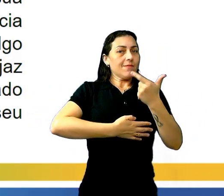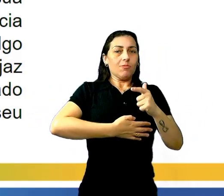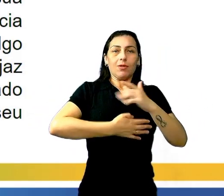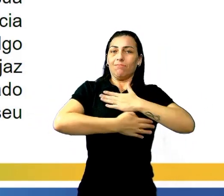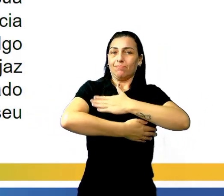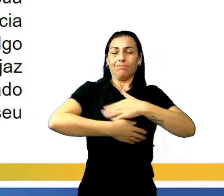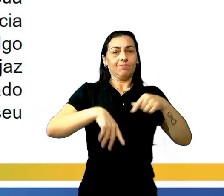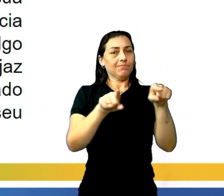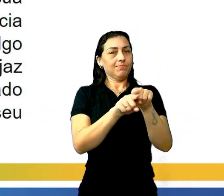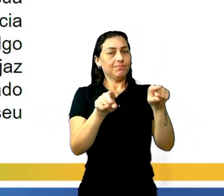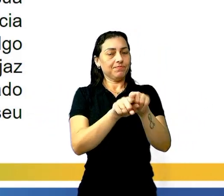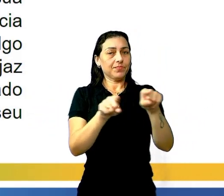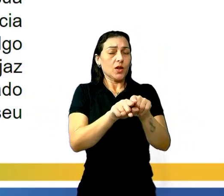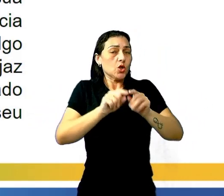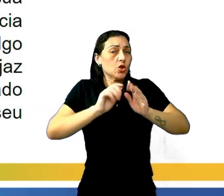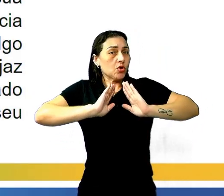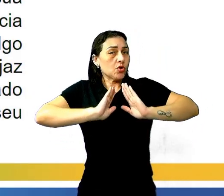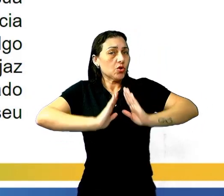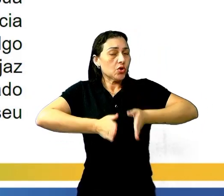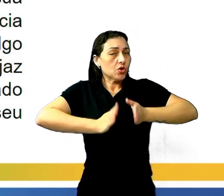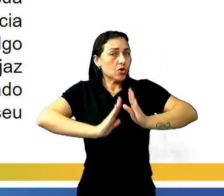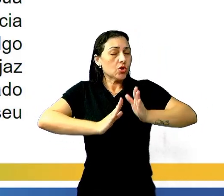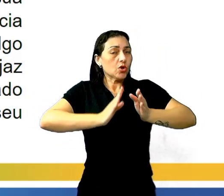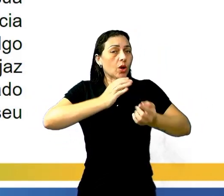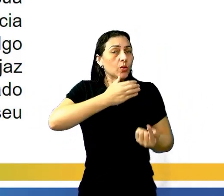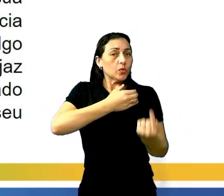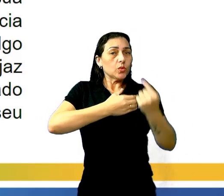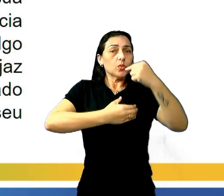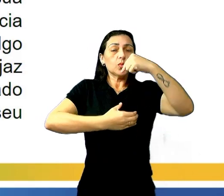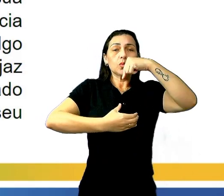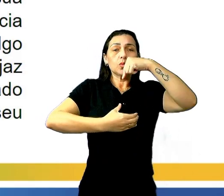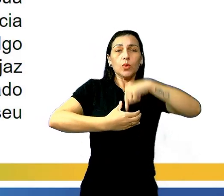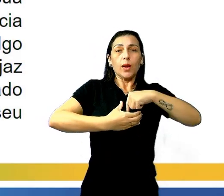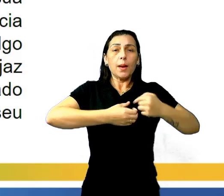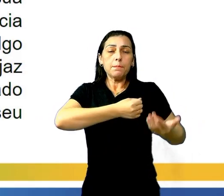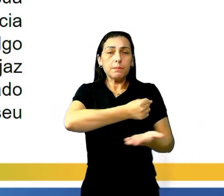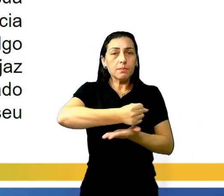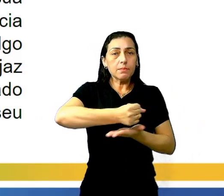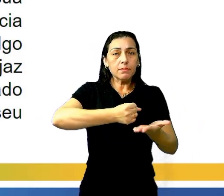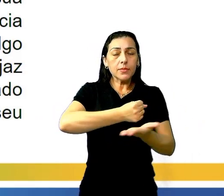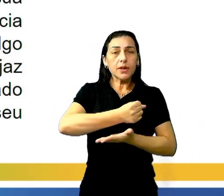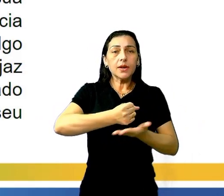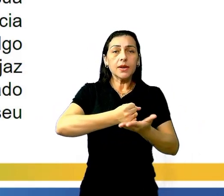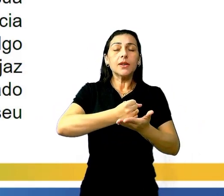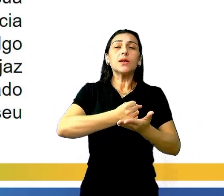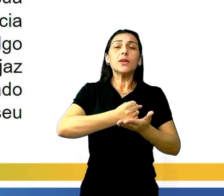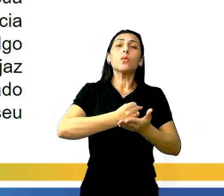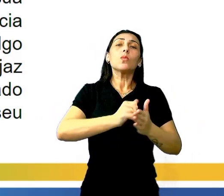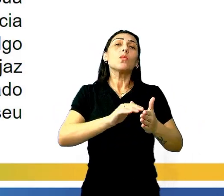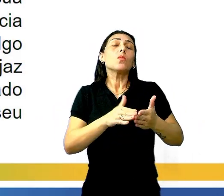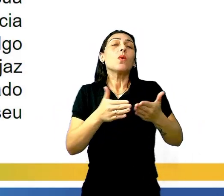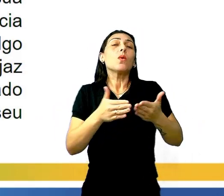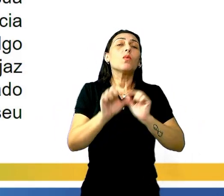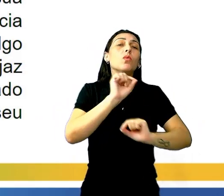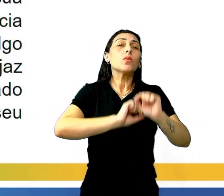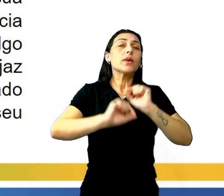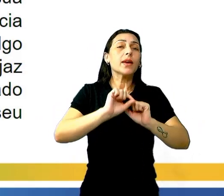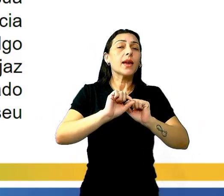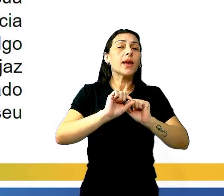depois de toda essa reflexão sobre a ética kantiana, nós vamos tratar de uma questão que está presente no